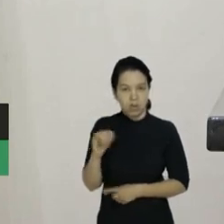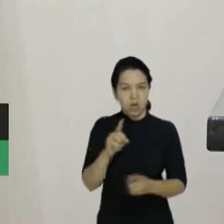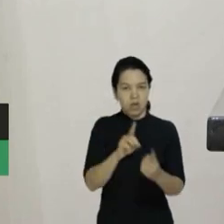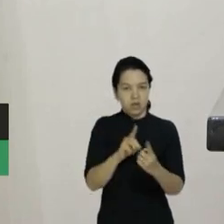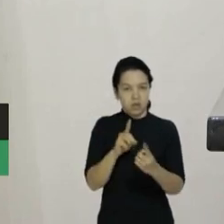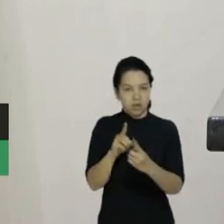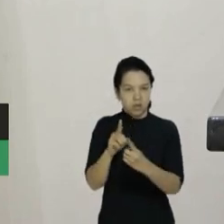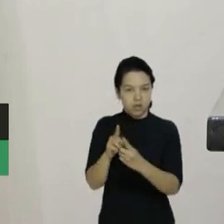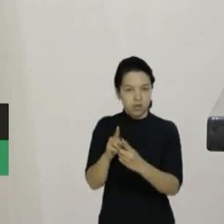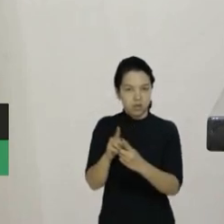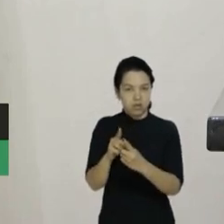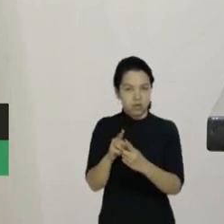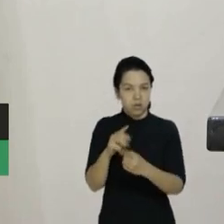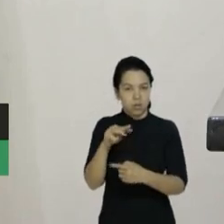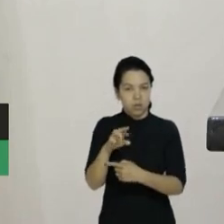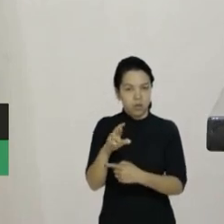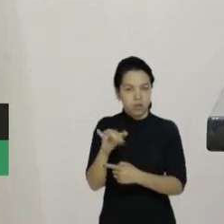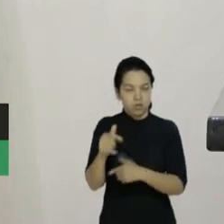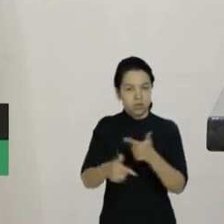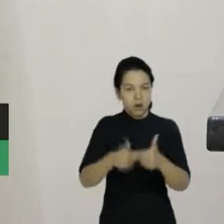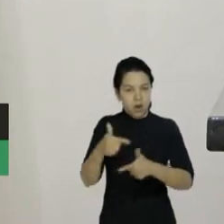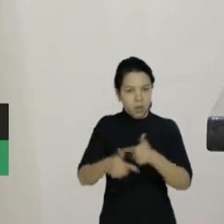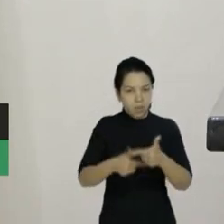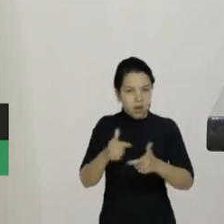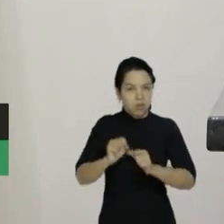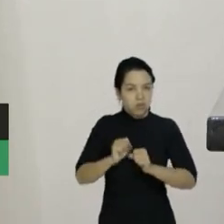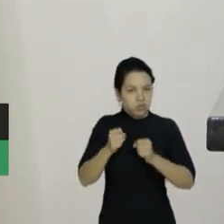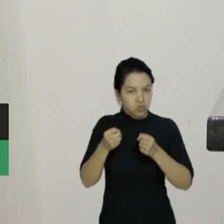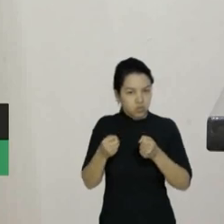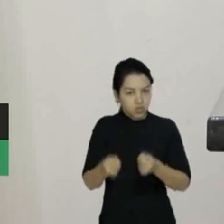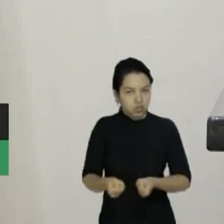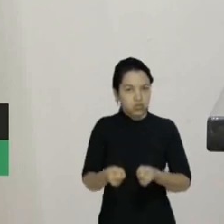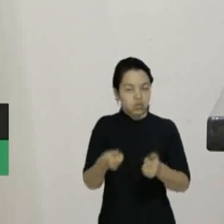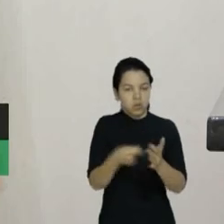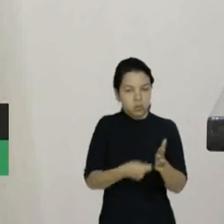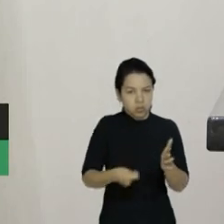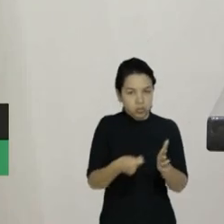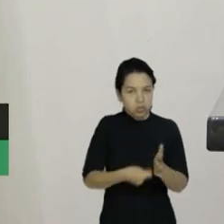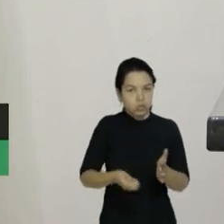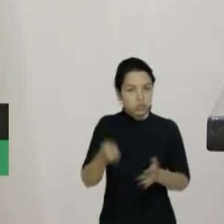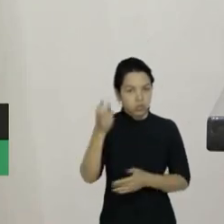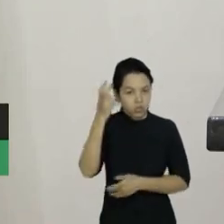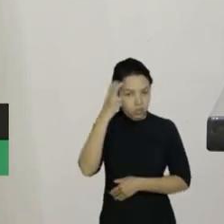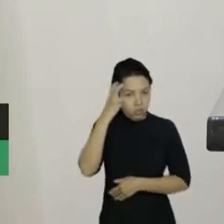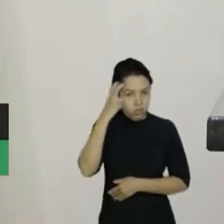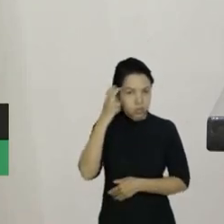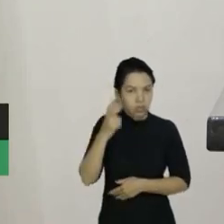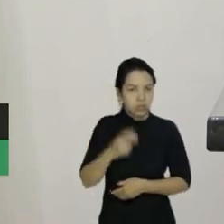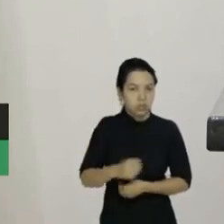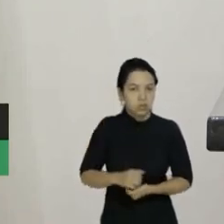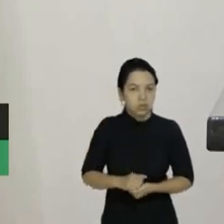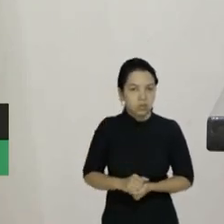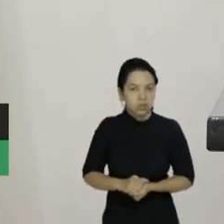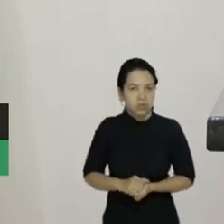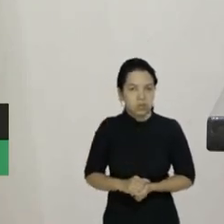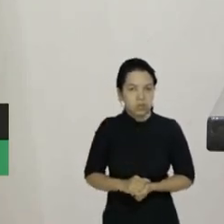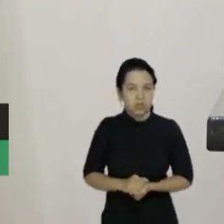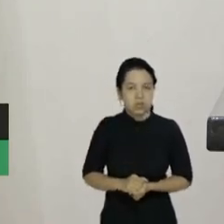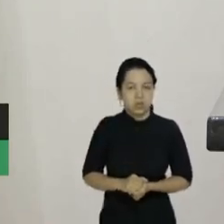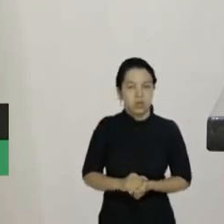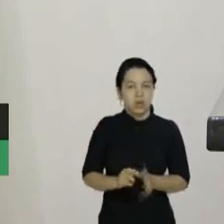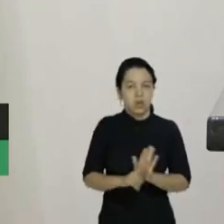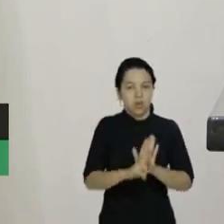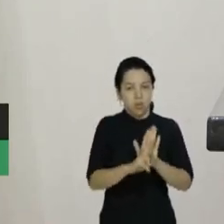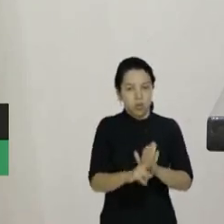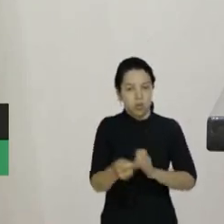o deputado Marcos, o trabalho da dedicação, da luta, do conhecimento, da outorga de uma procuração para